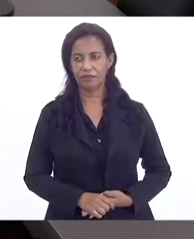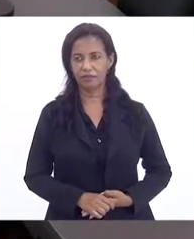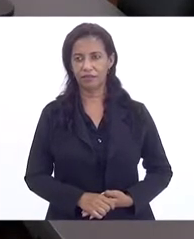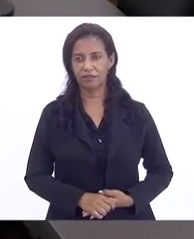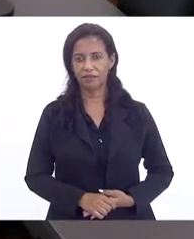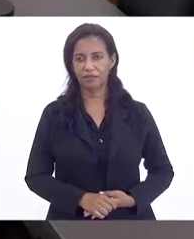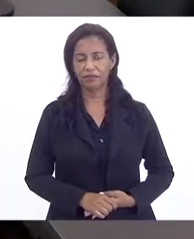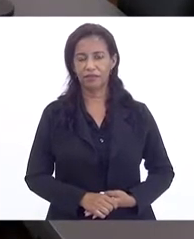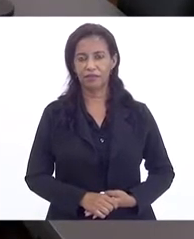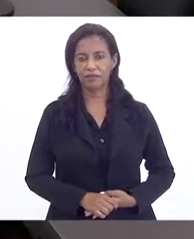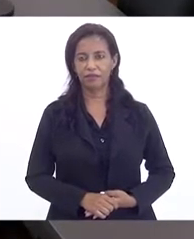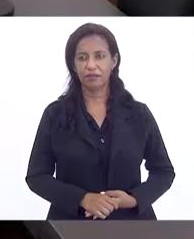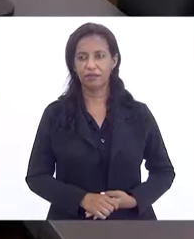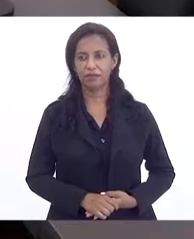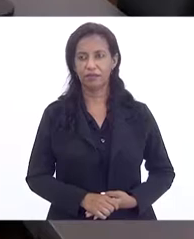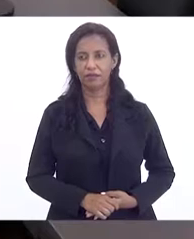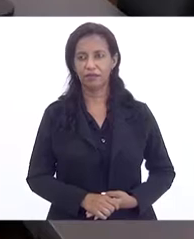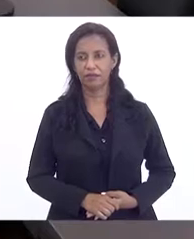Engajadinho.